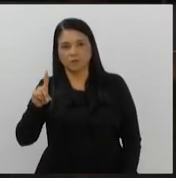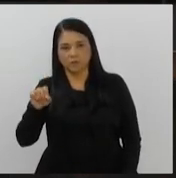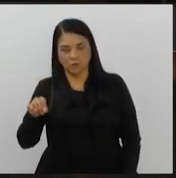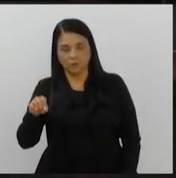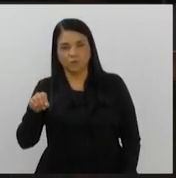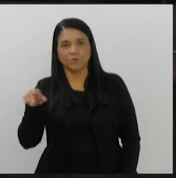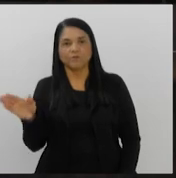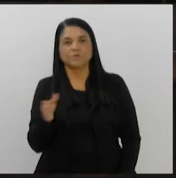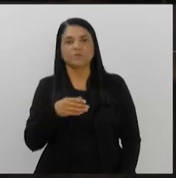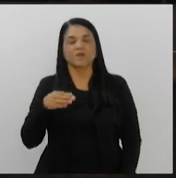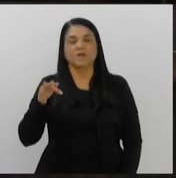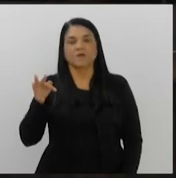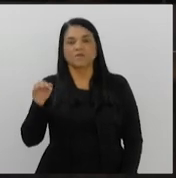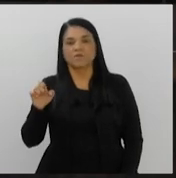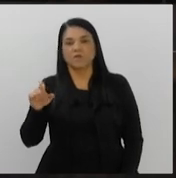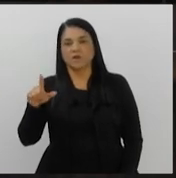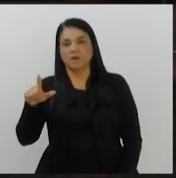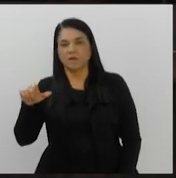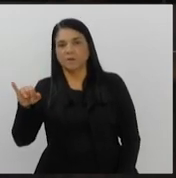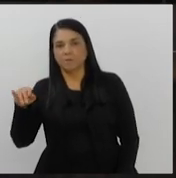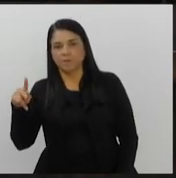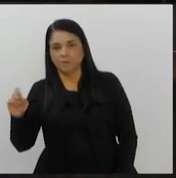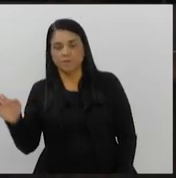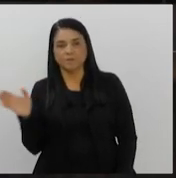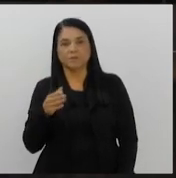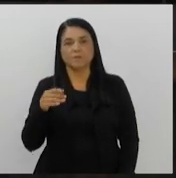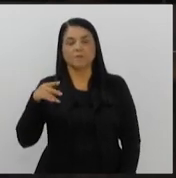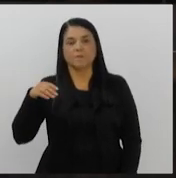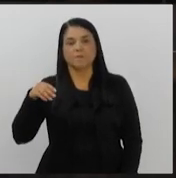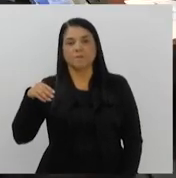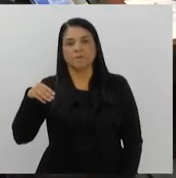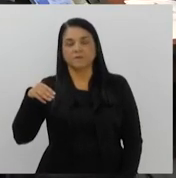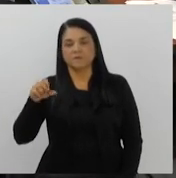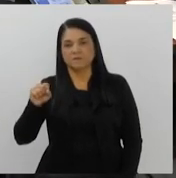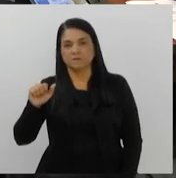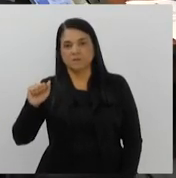deputado Jorge Felipe Neto, deputado Samuel Malafaia.